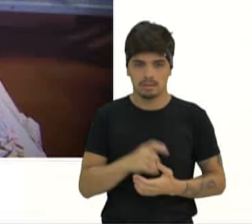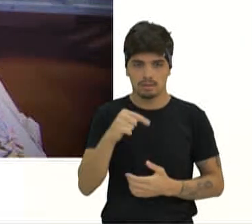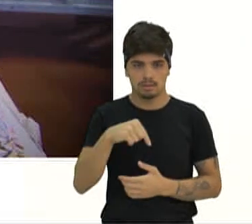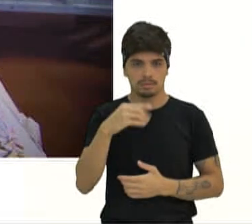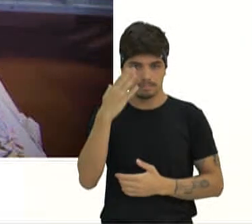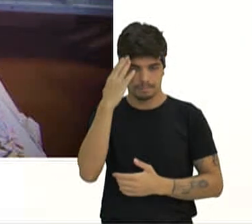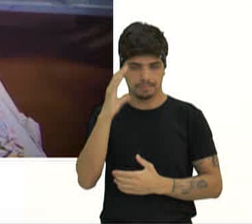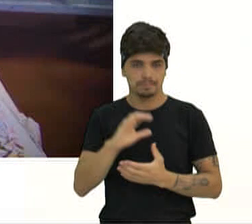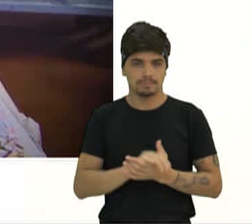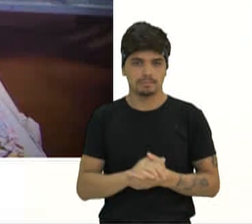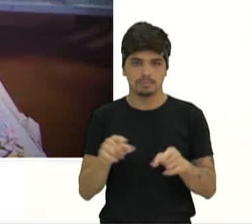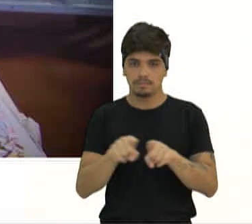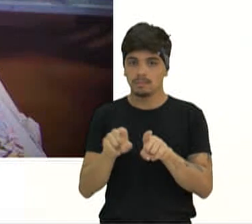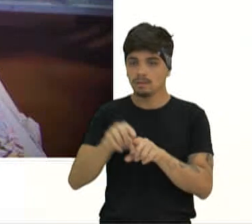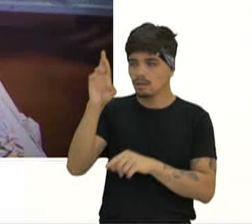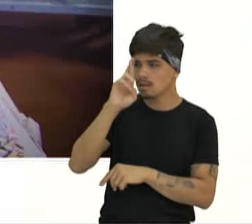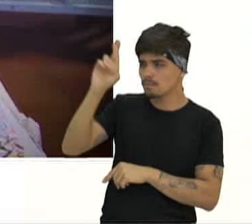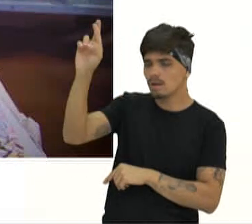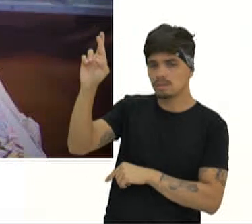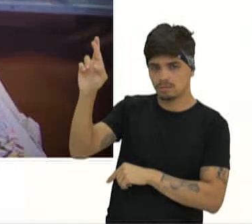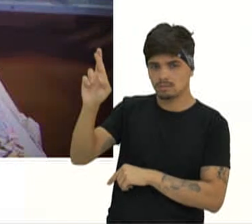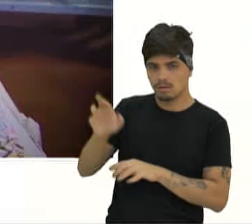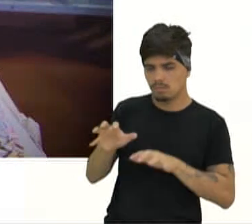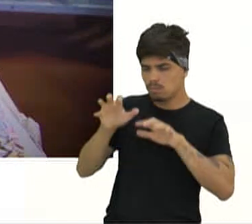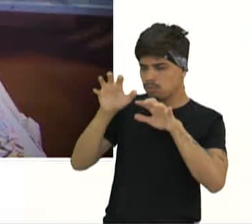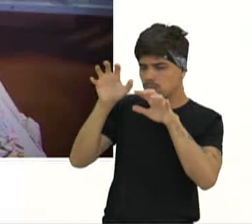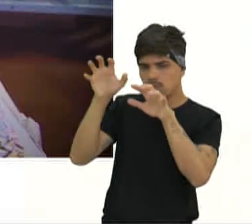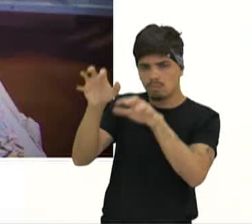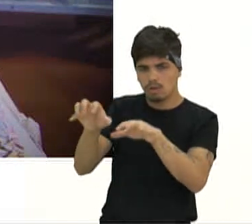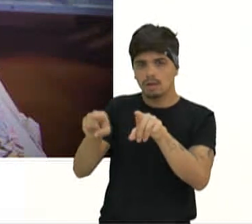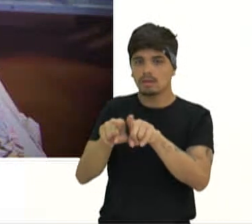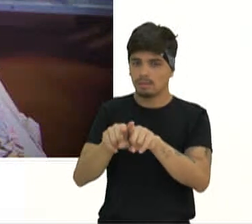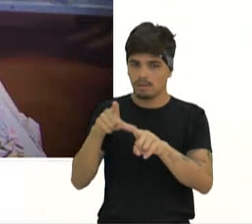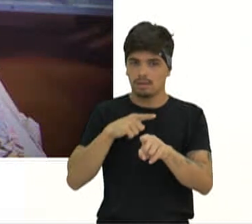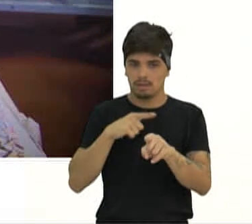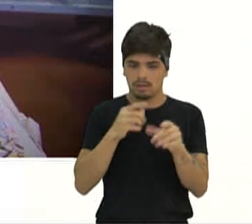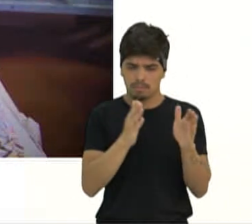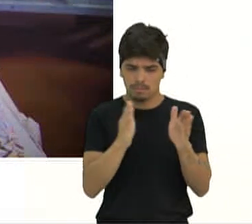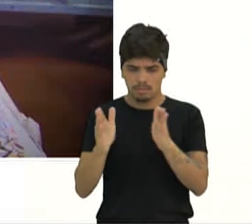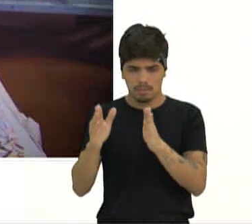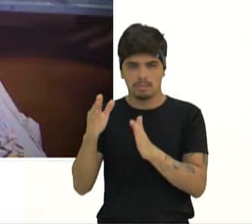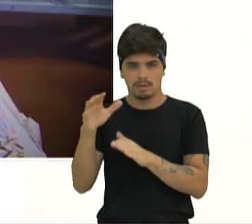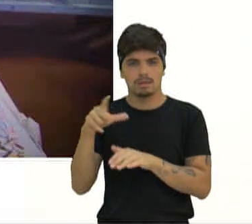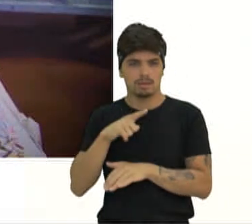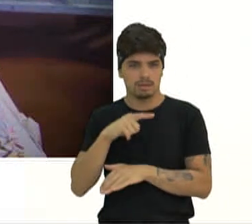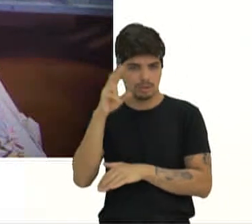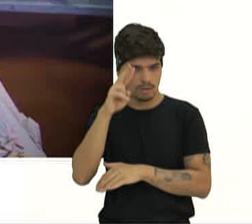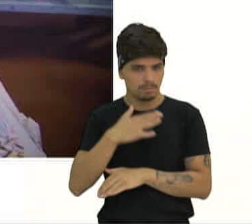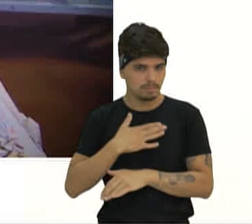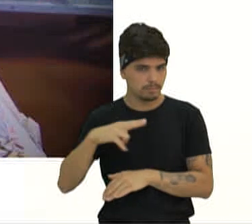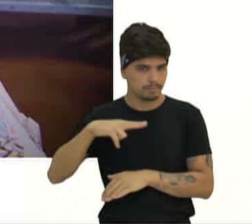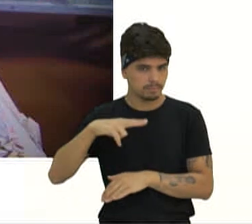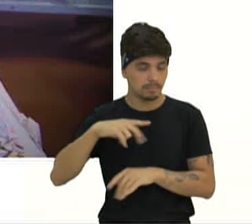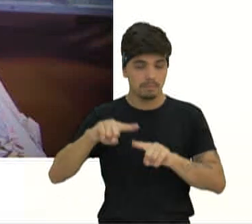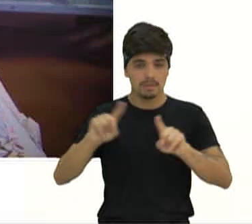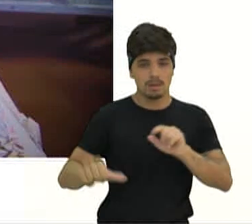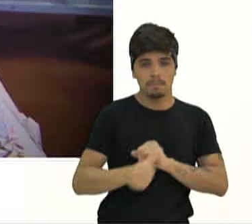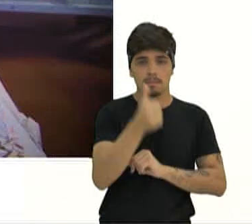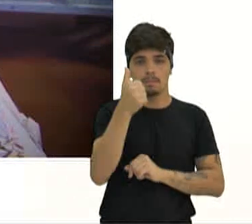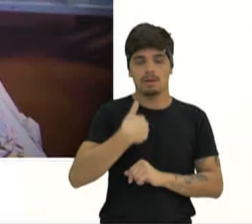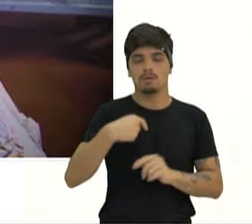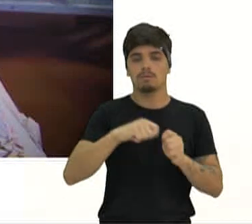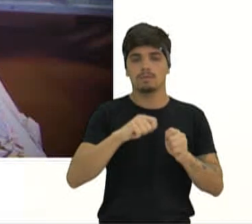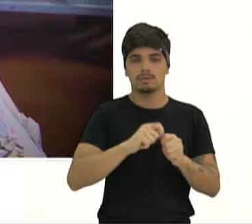aqui também ah ah mestre isso terror também é uma coletânea de histórias de terror que tem algumas histórias ruins né mas na verdade a primeira